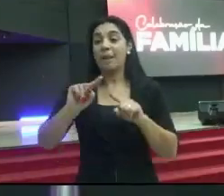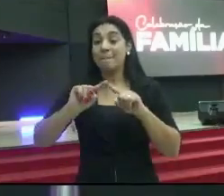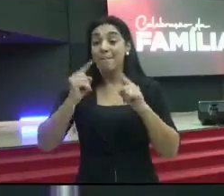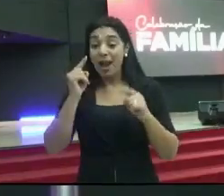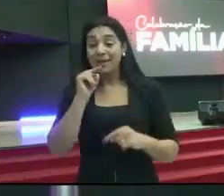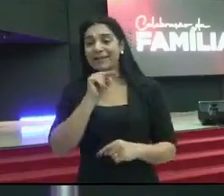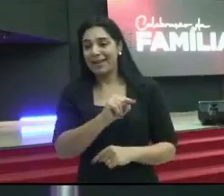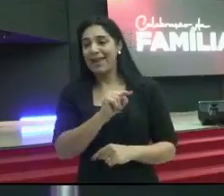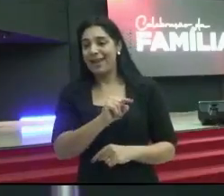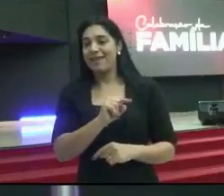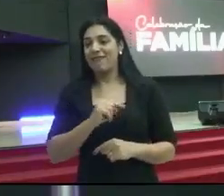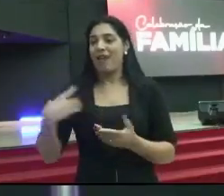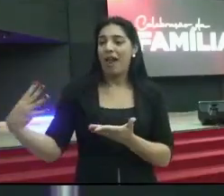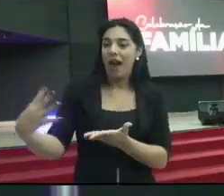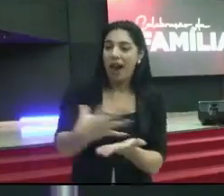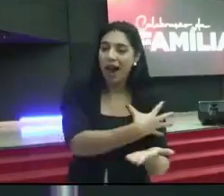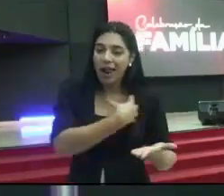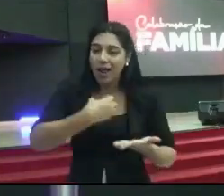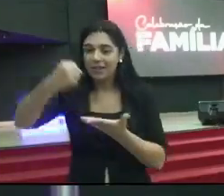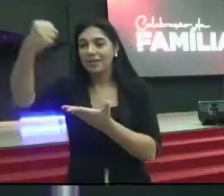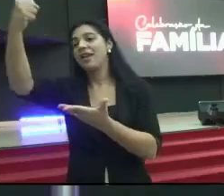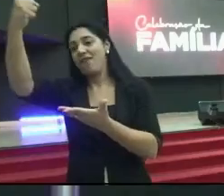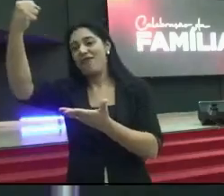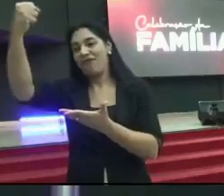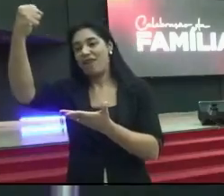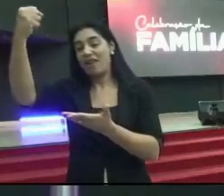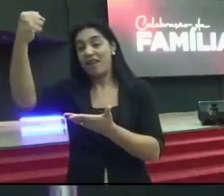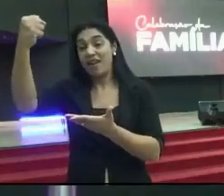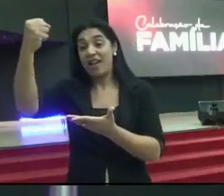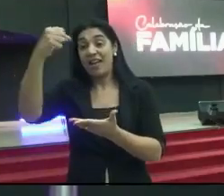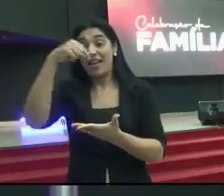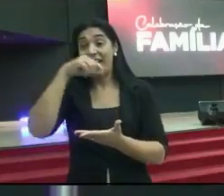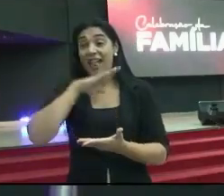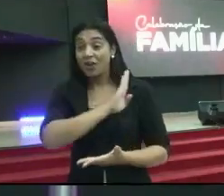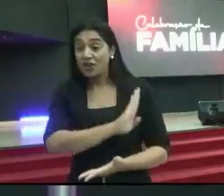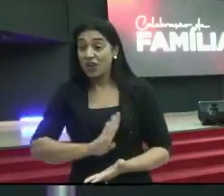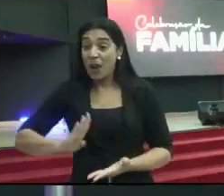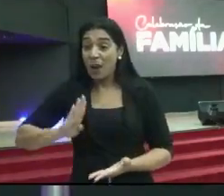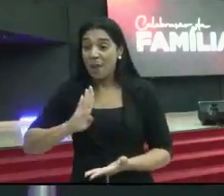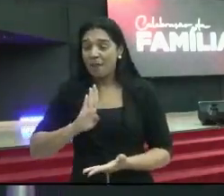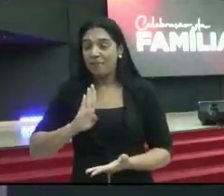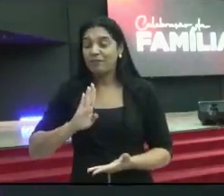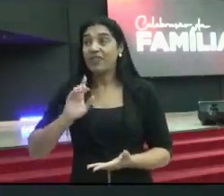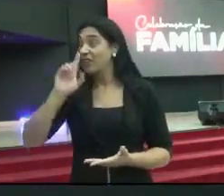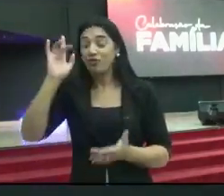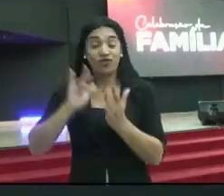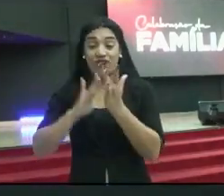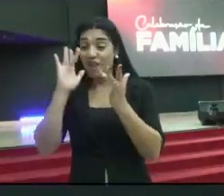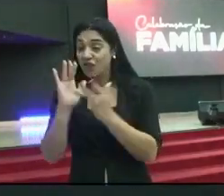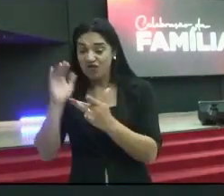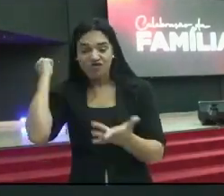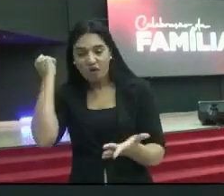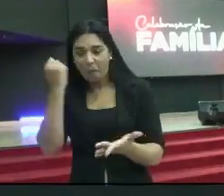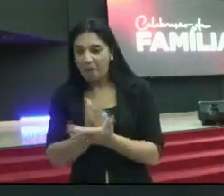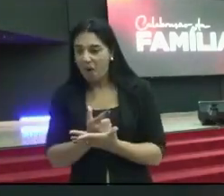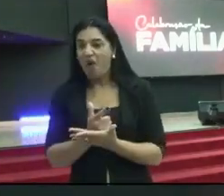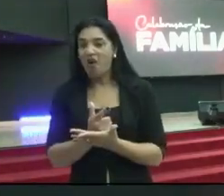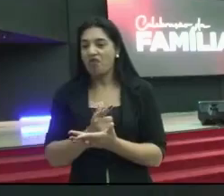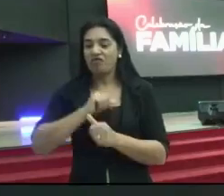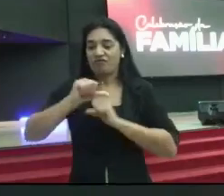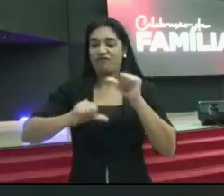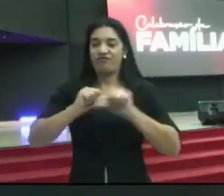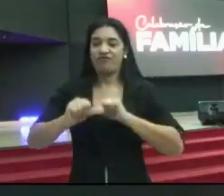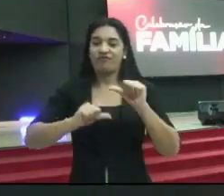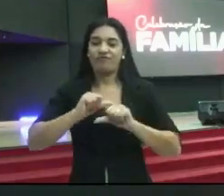mas Ele veio nos resgatar, Ele nos amou, Ele nos comprou, Ele nos redimiu,